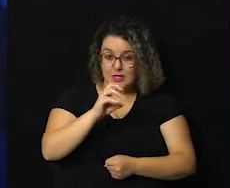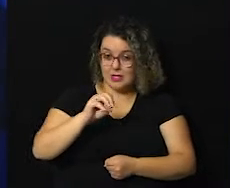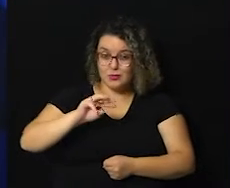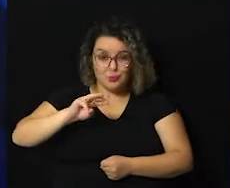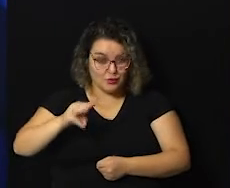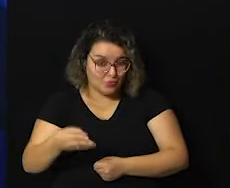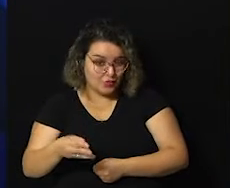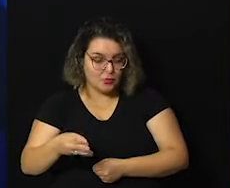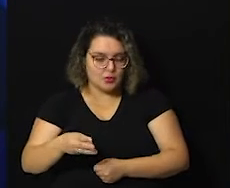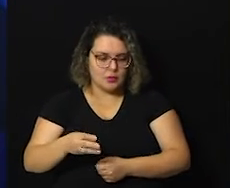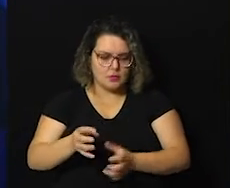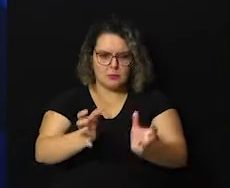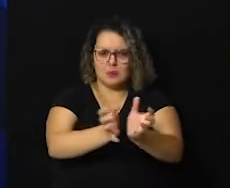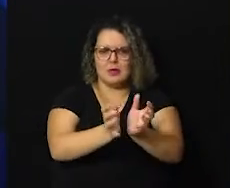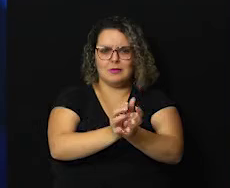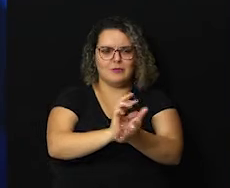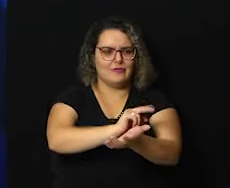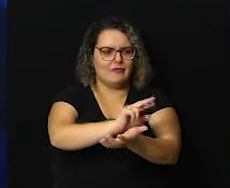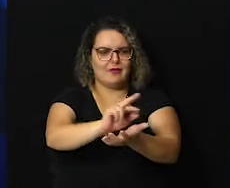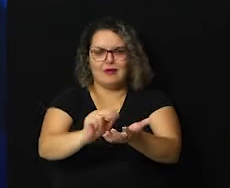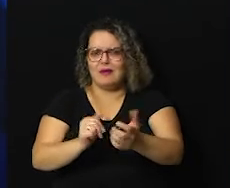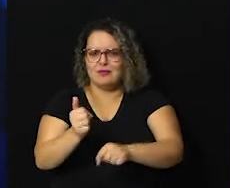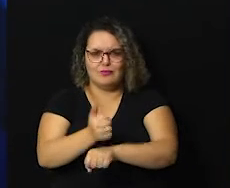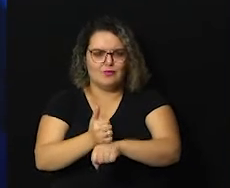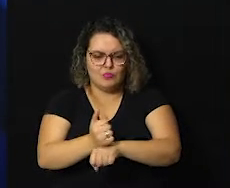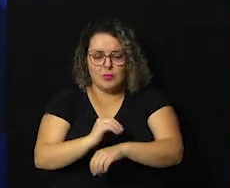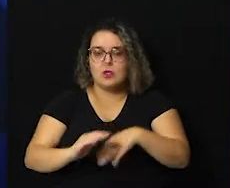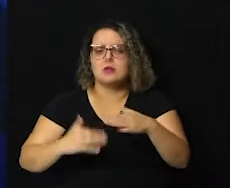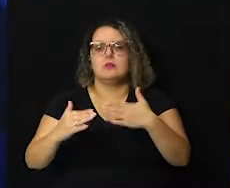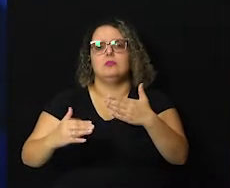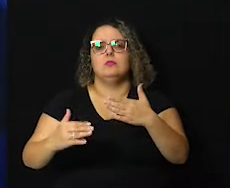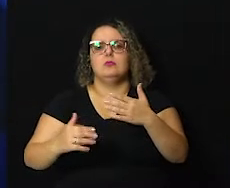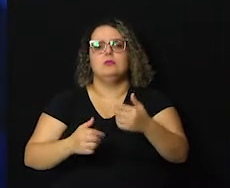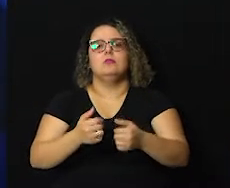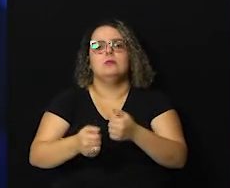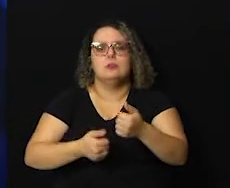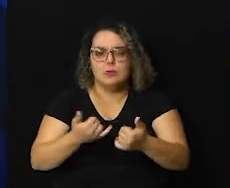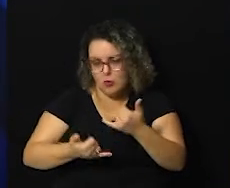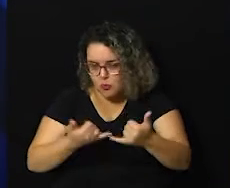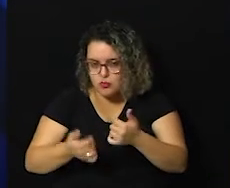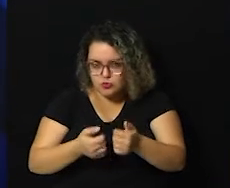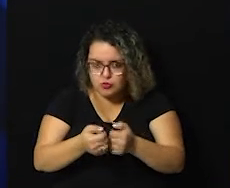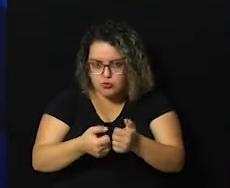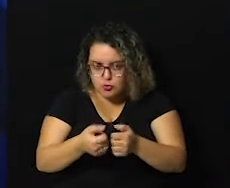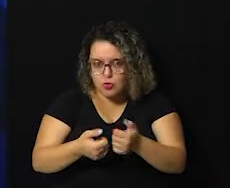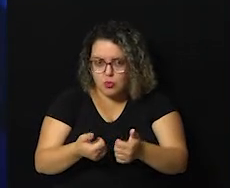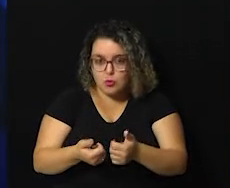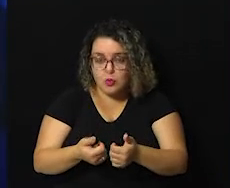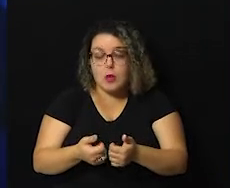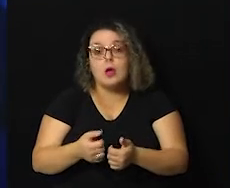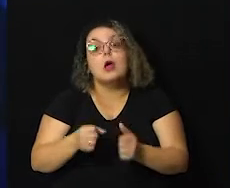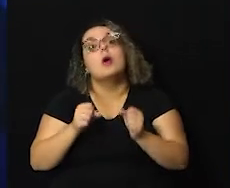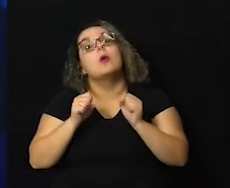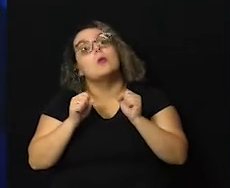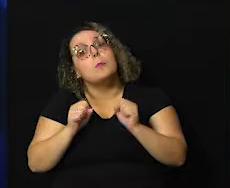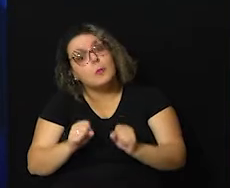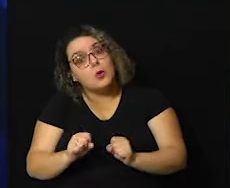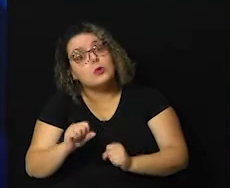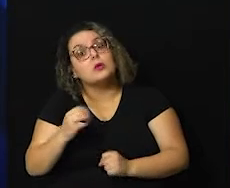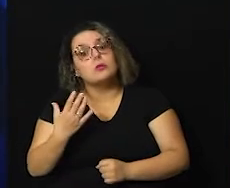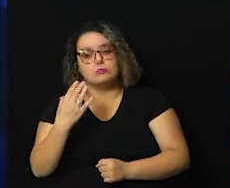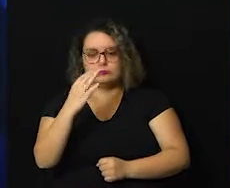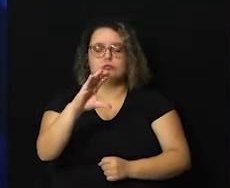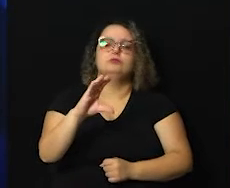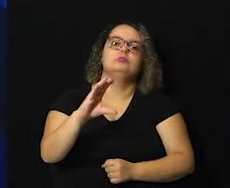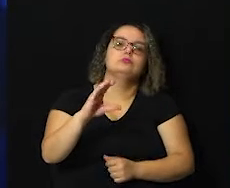dólares e uma equipe de centenas de profissionais para desenvolver um jogo desse e ainda né corre-se o risco de